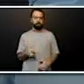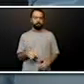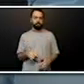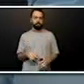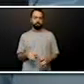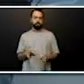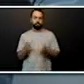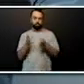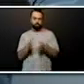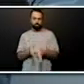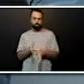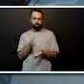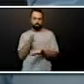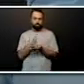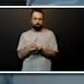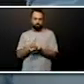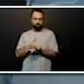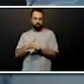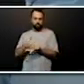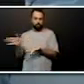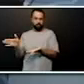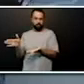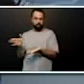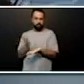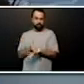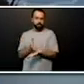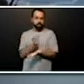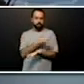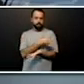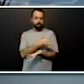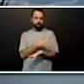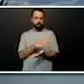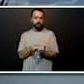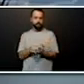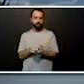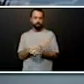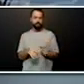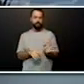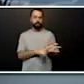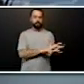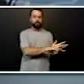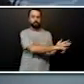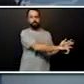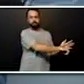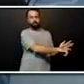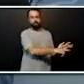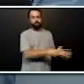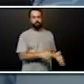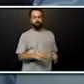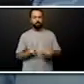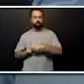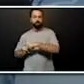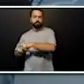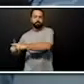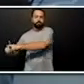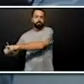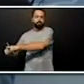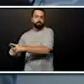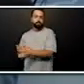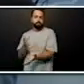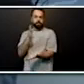de referência. Reta numérica. Separa negativos e e